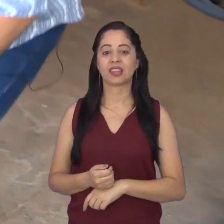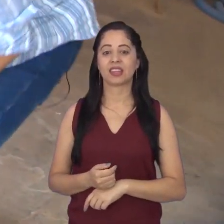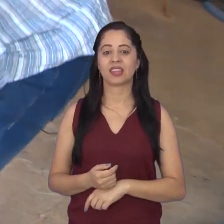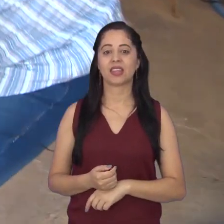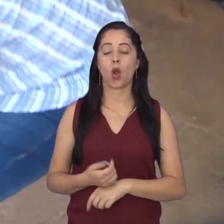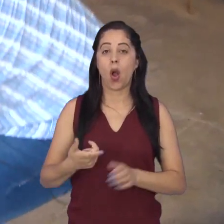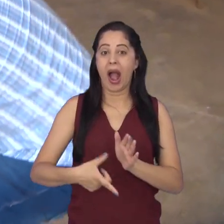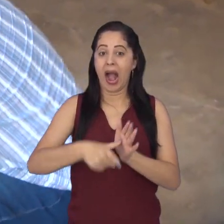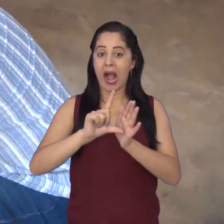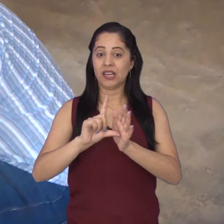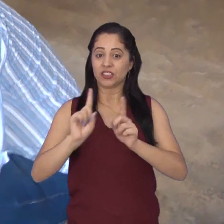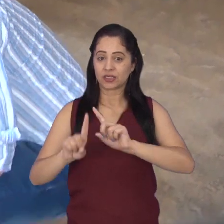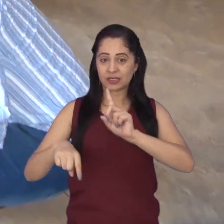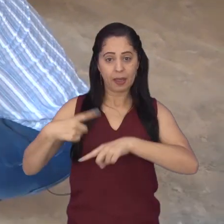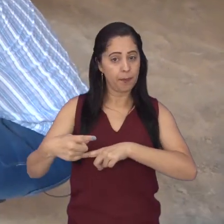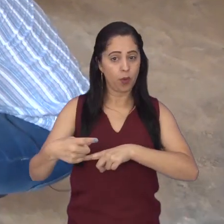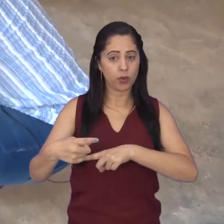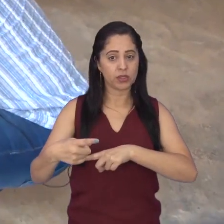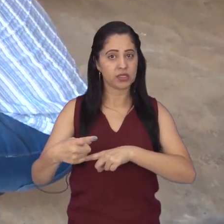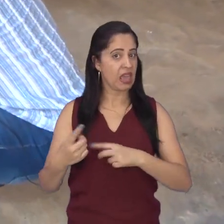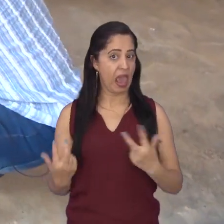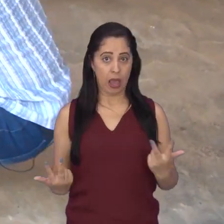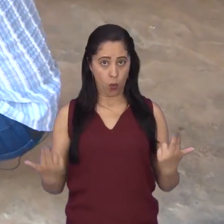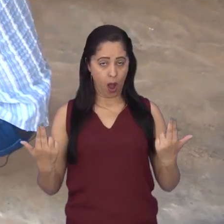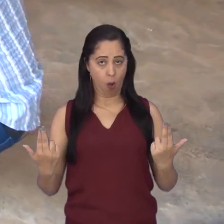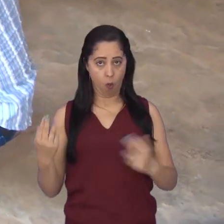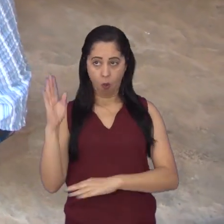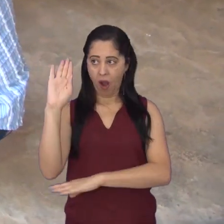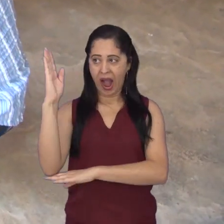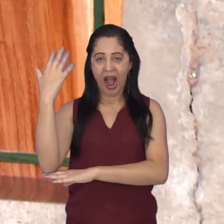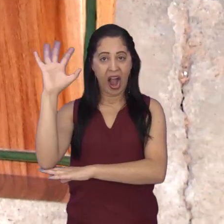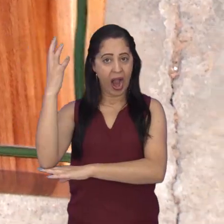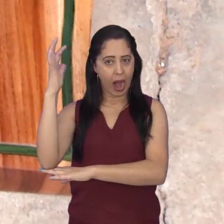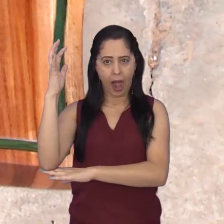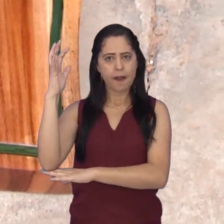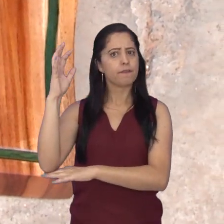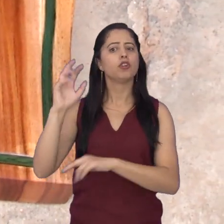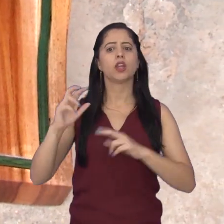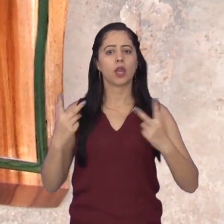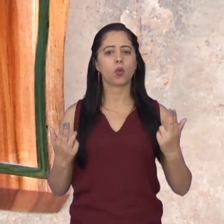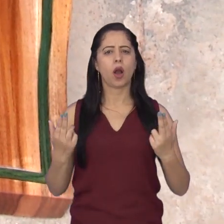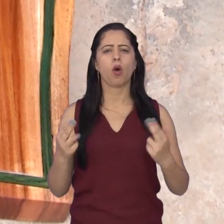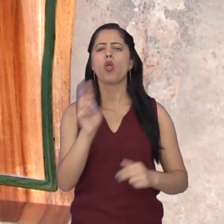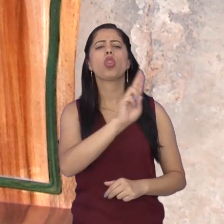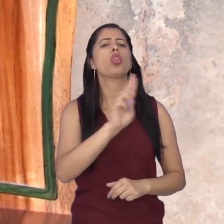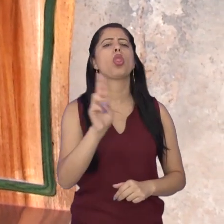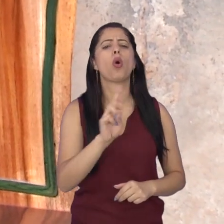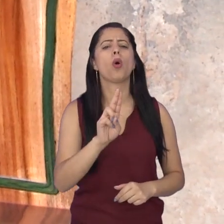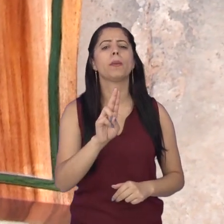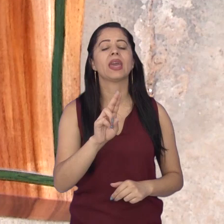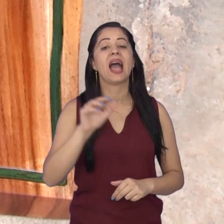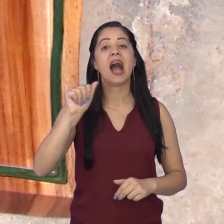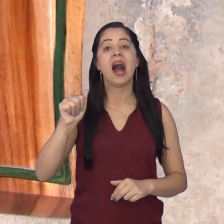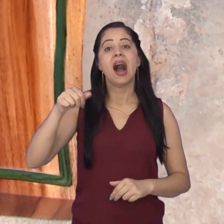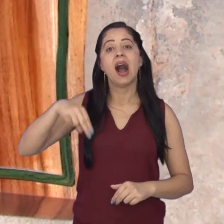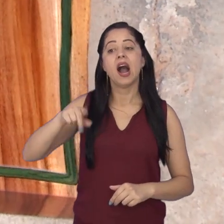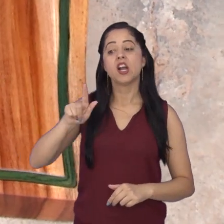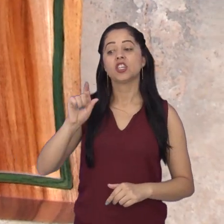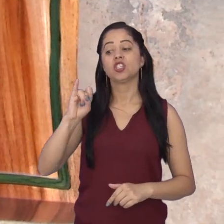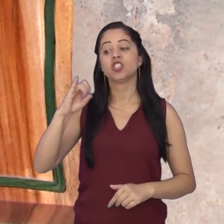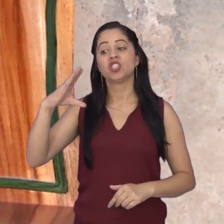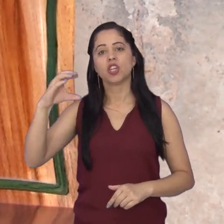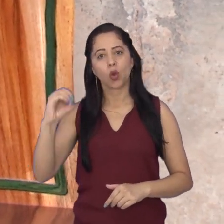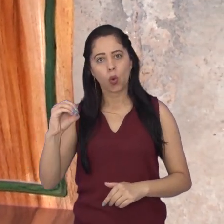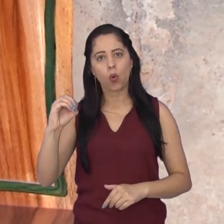Antes e depois. Isso. Aqui também essa é a mesma árvore, tá? Aqui também é a mesma árvore. Qual árvore que é essa daí? Isso é um angico